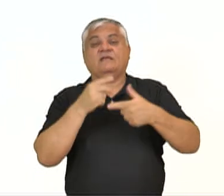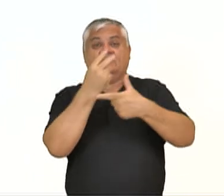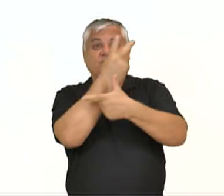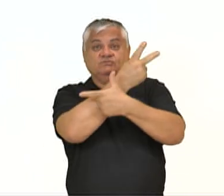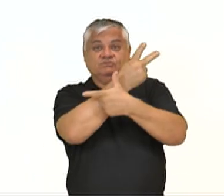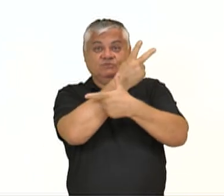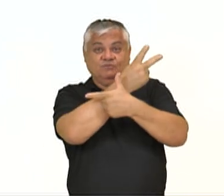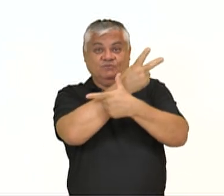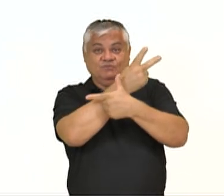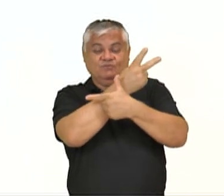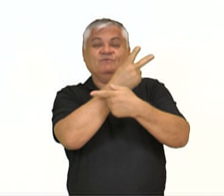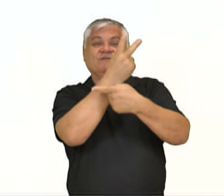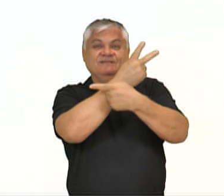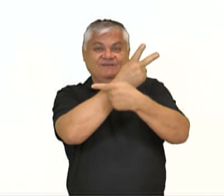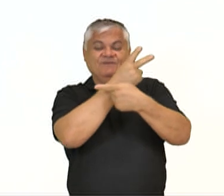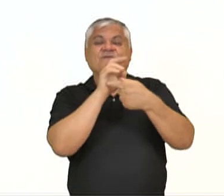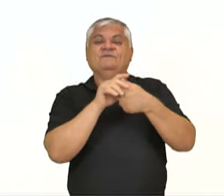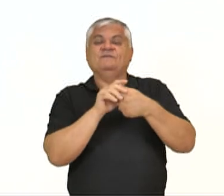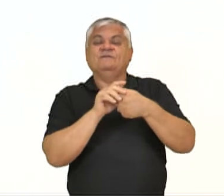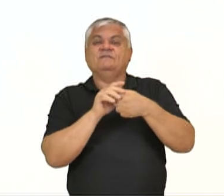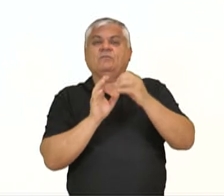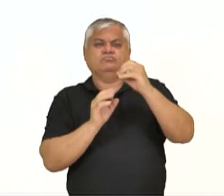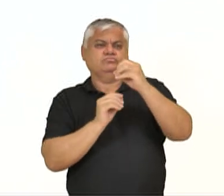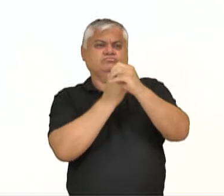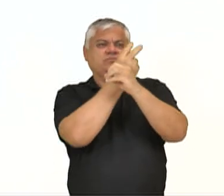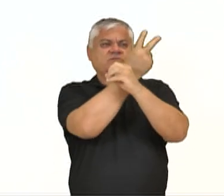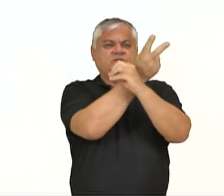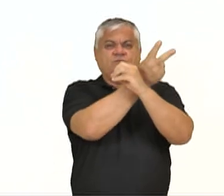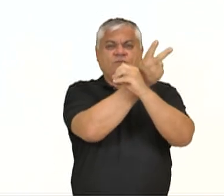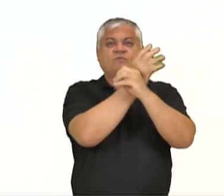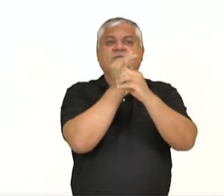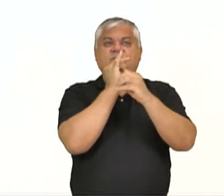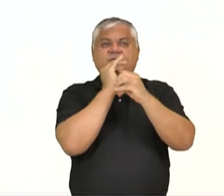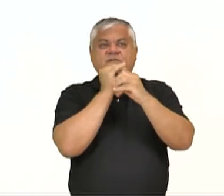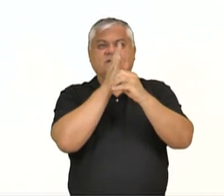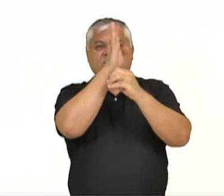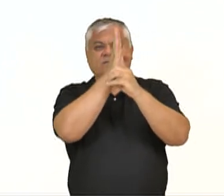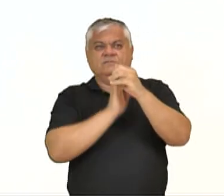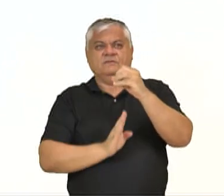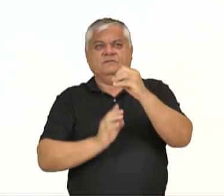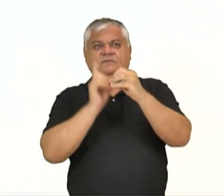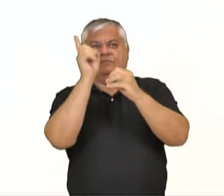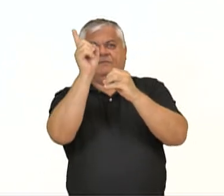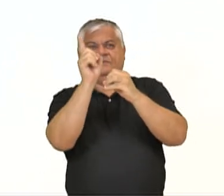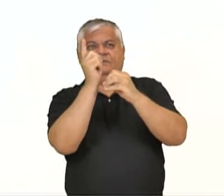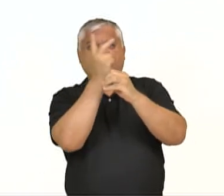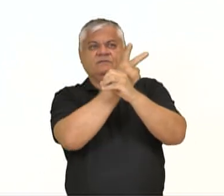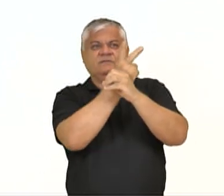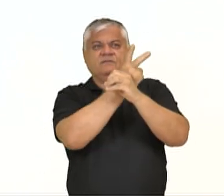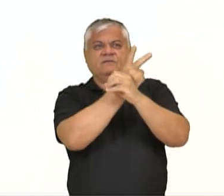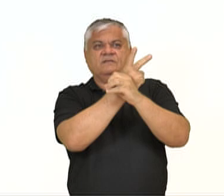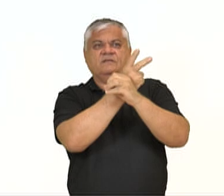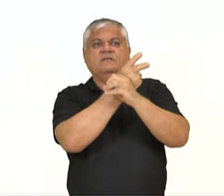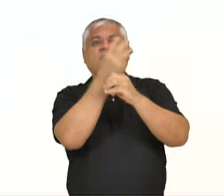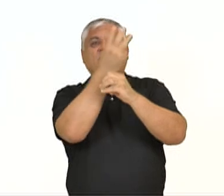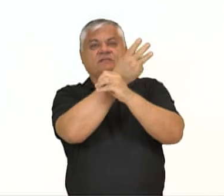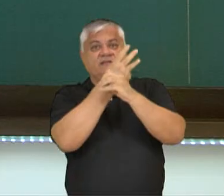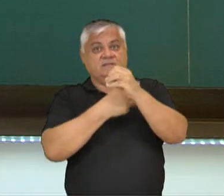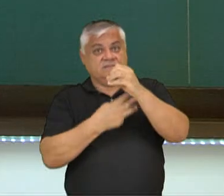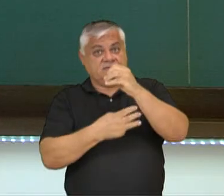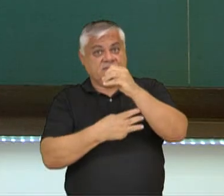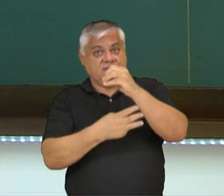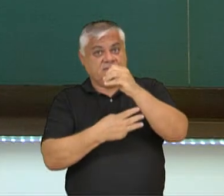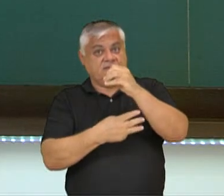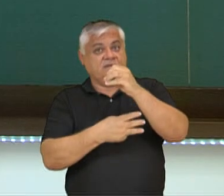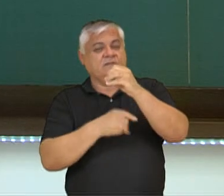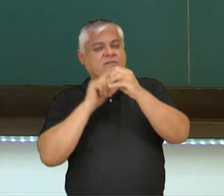no segundo quadrante. Então, ele está lá, na verdade não é no segundo, gente, tá? É no terceiro quadrante. Depois